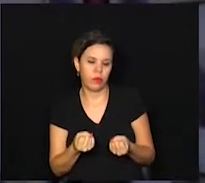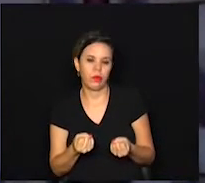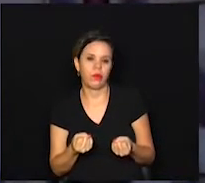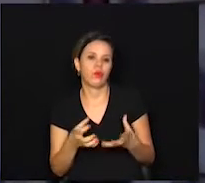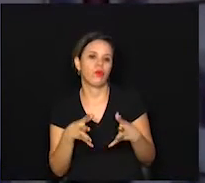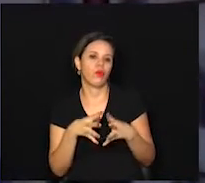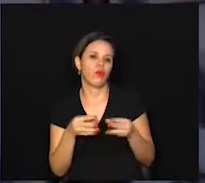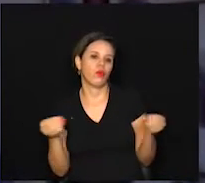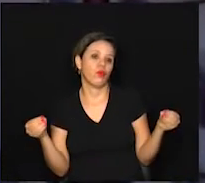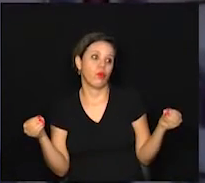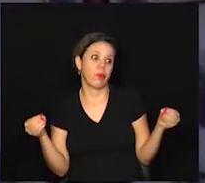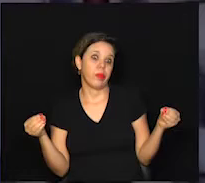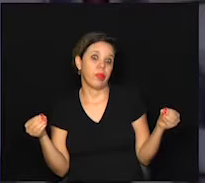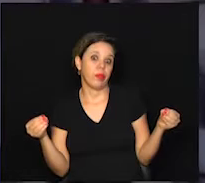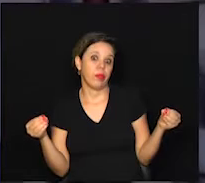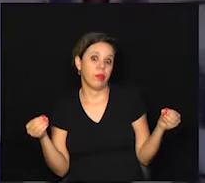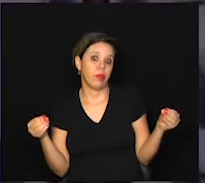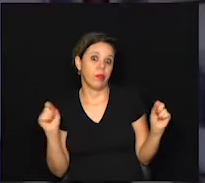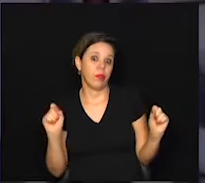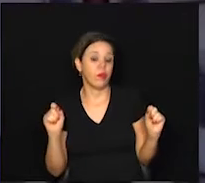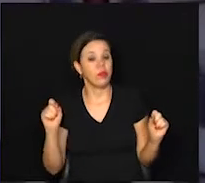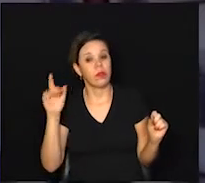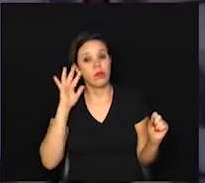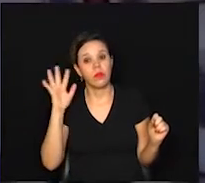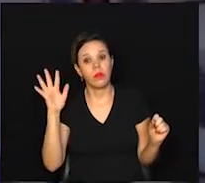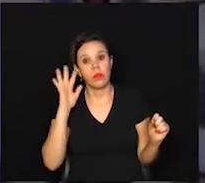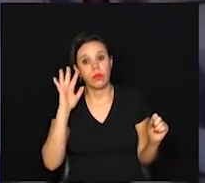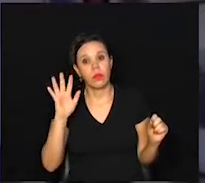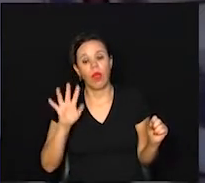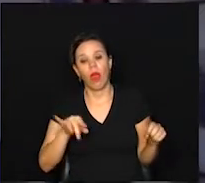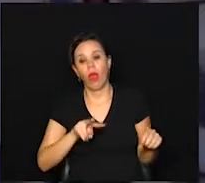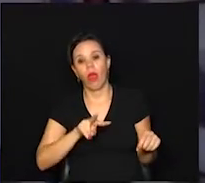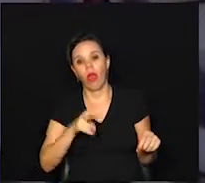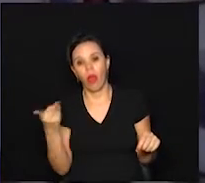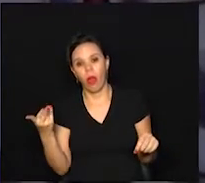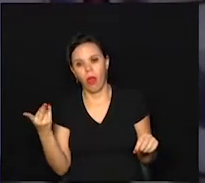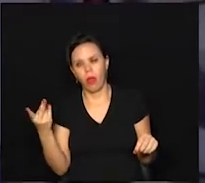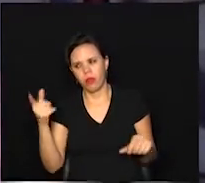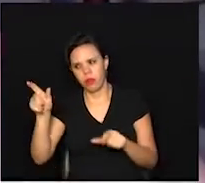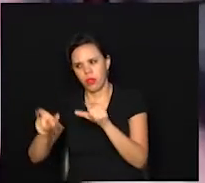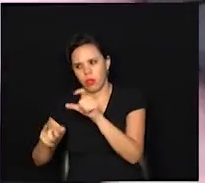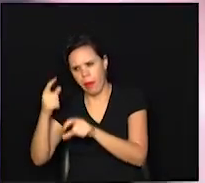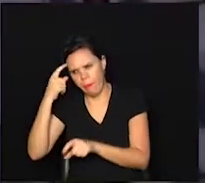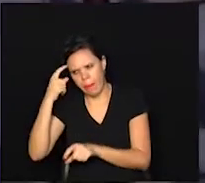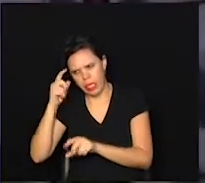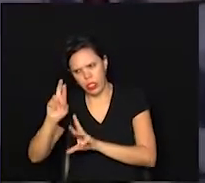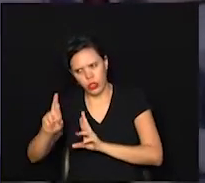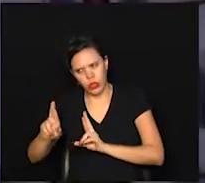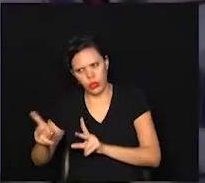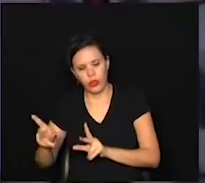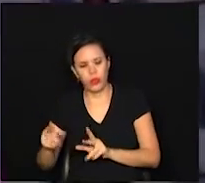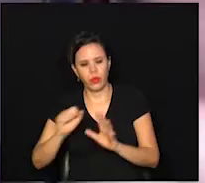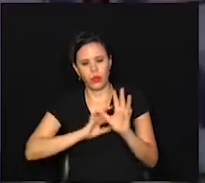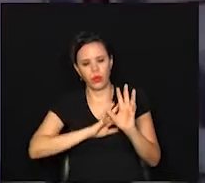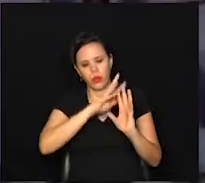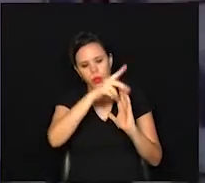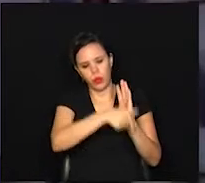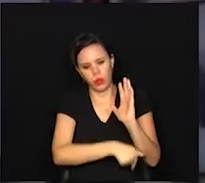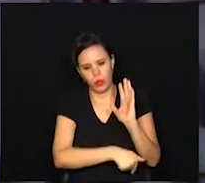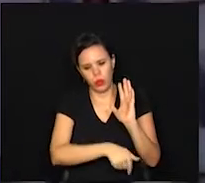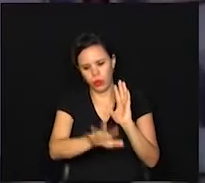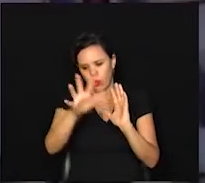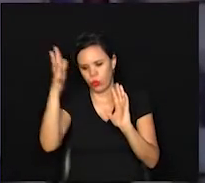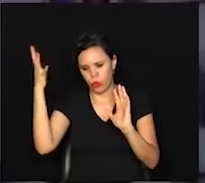cedo, né, do que imaginávamos, mas, ao contrário do que alguns pensam, né, o ambiente, a natureza